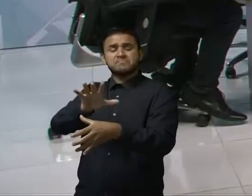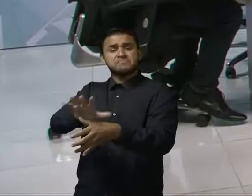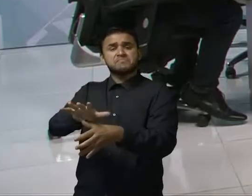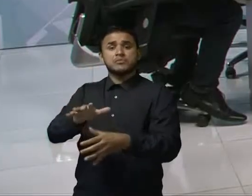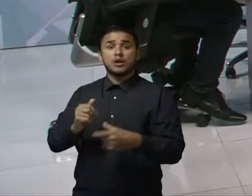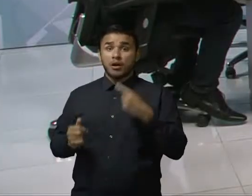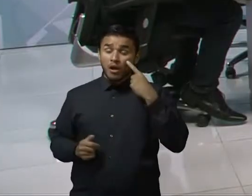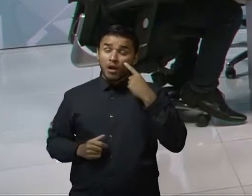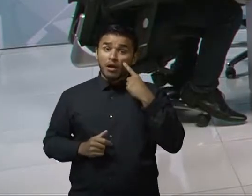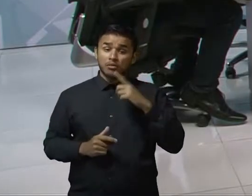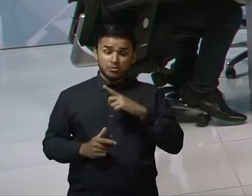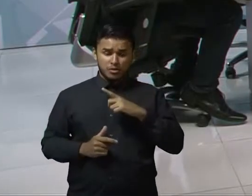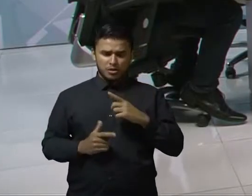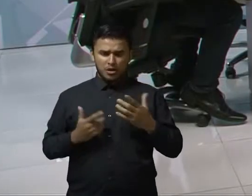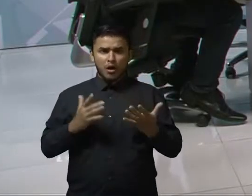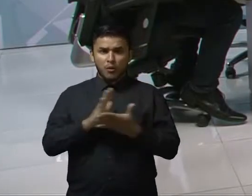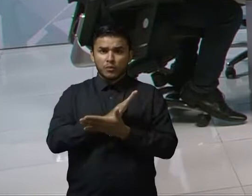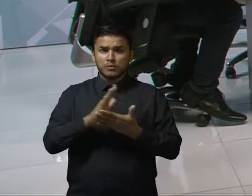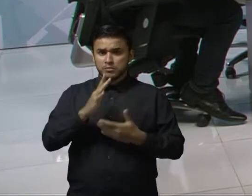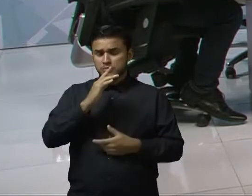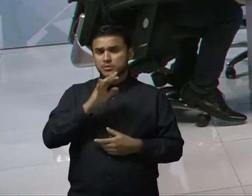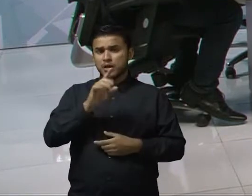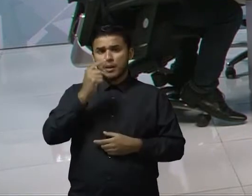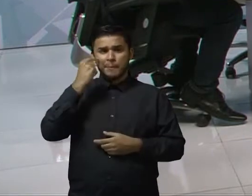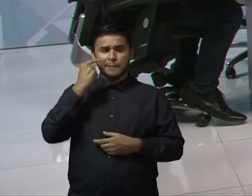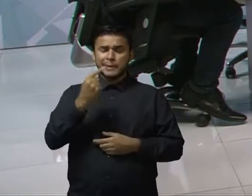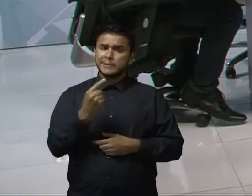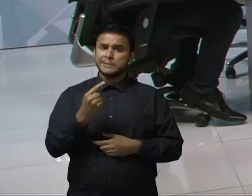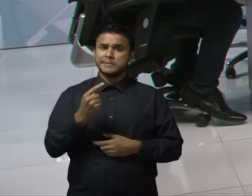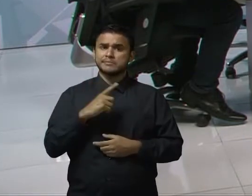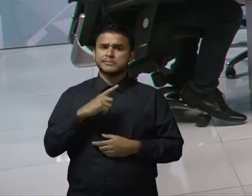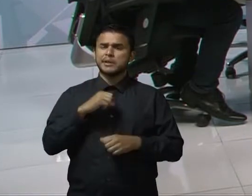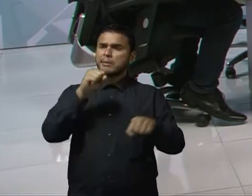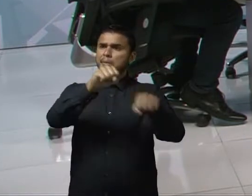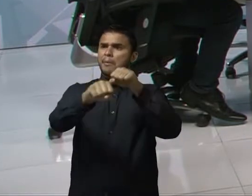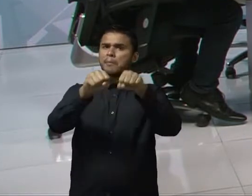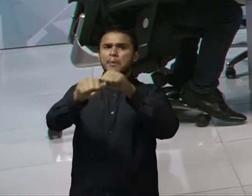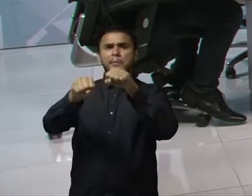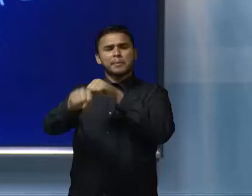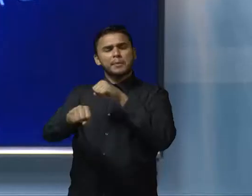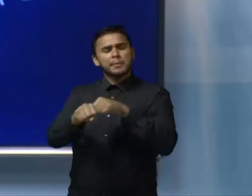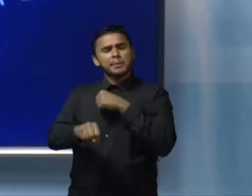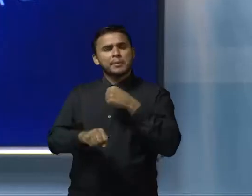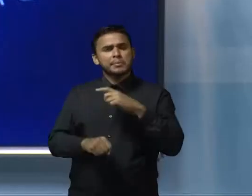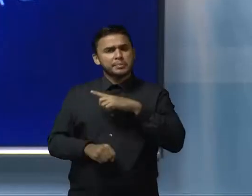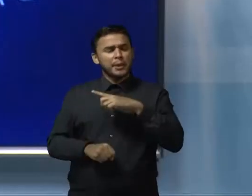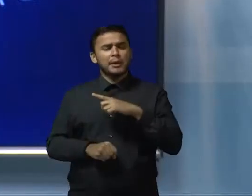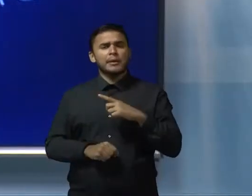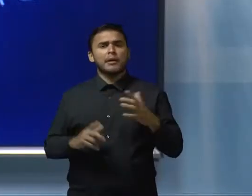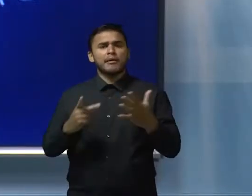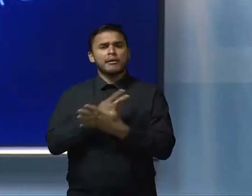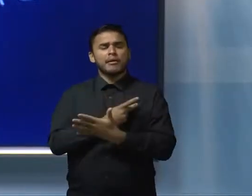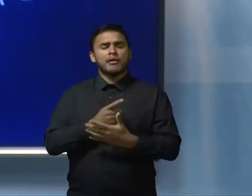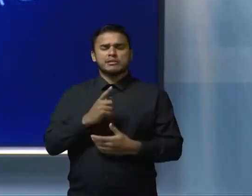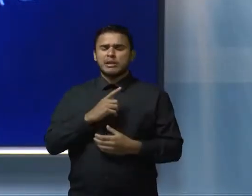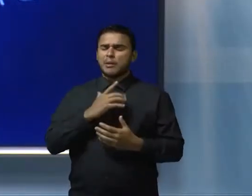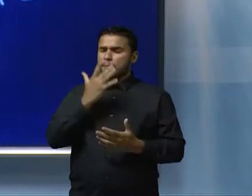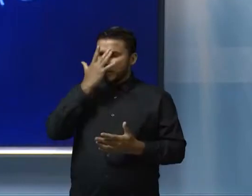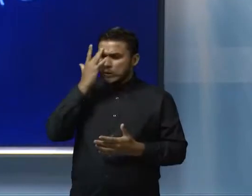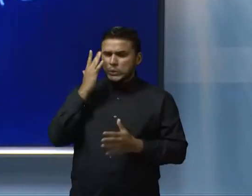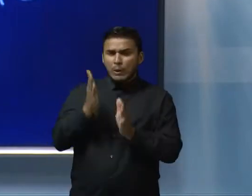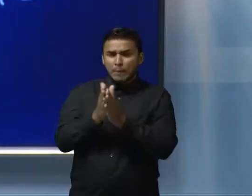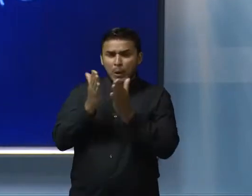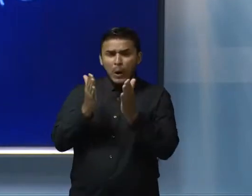nós temos uma exclusão física, né? E até se fala muito essa questão dos homicídios que envolvem principalmente pobres, negros